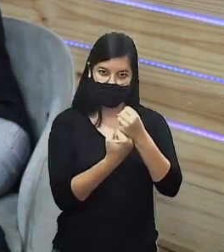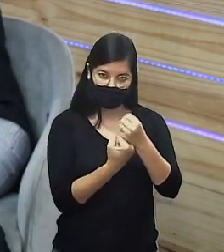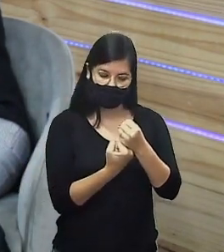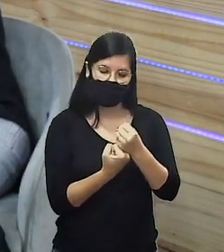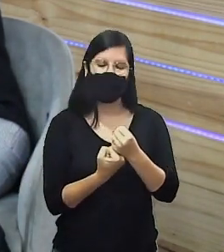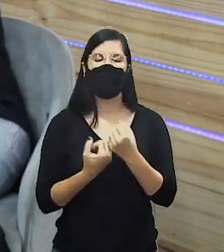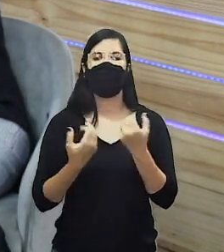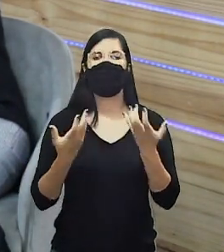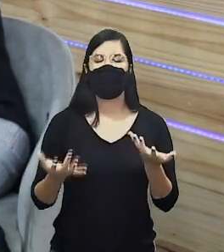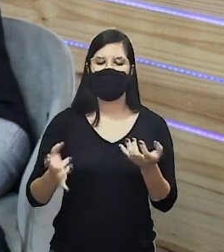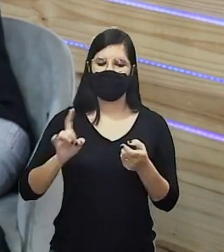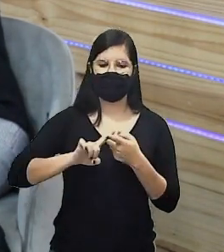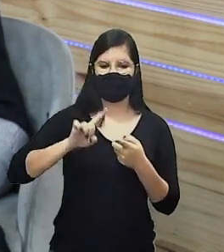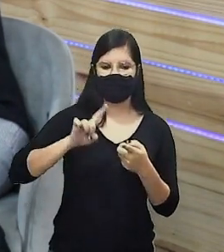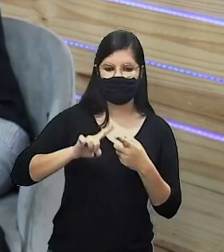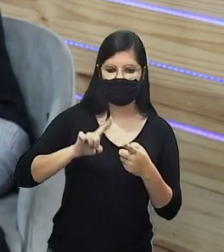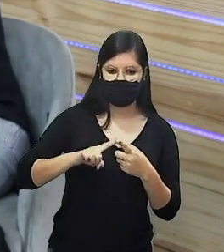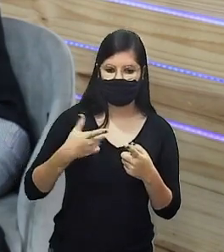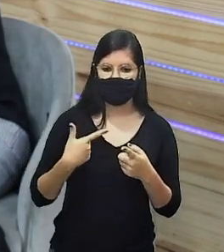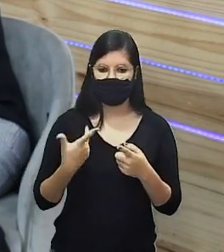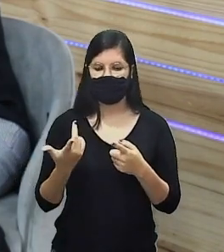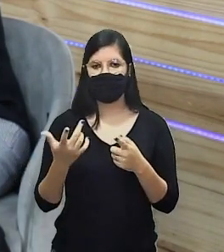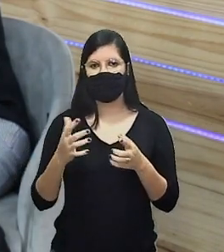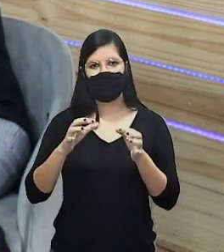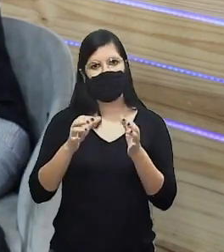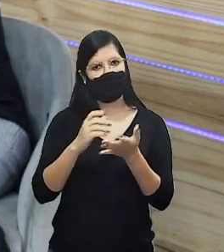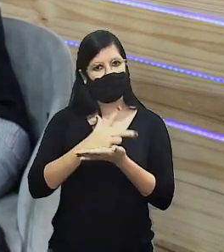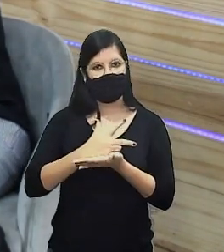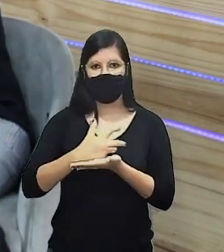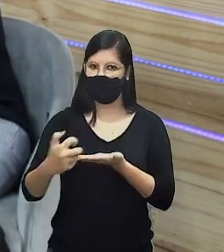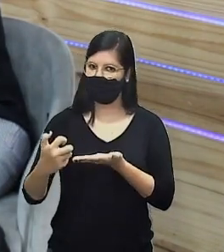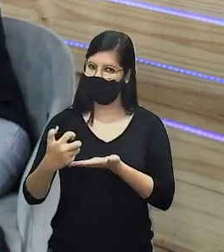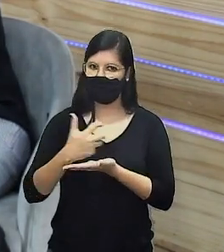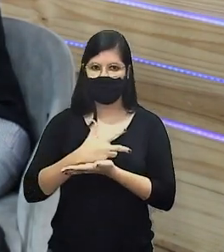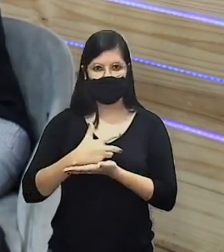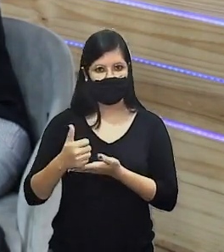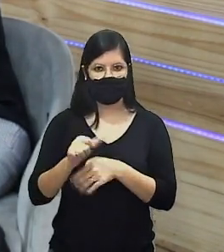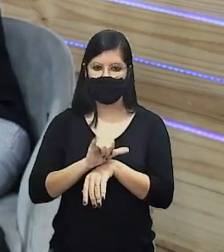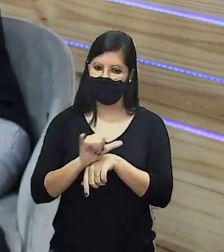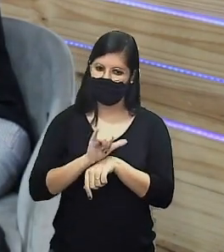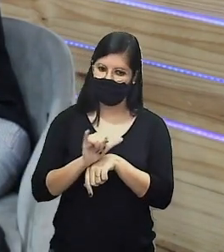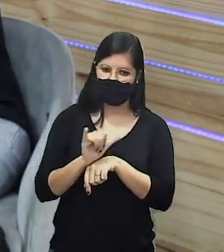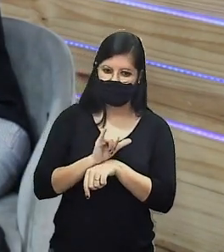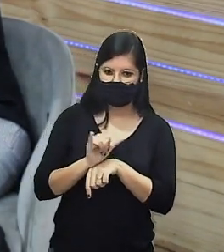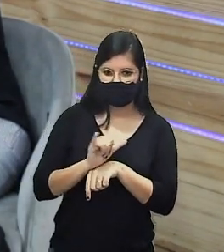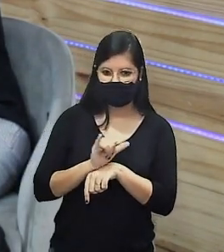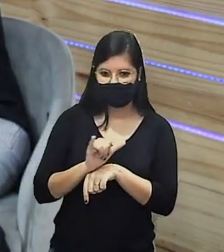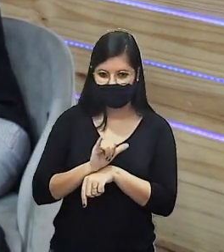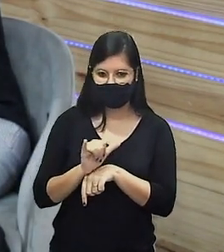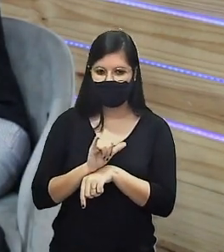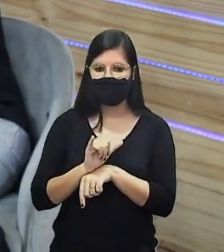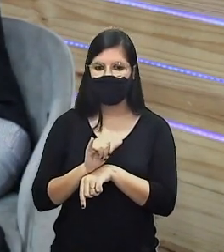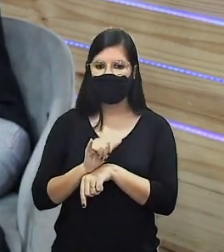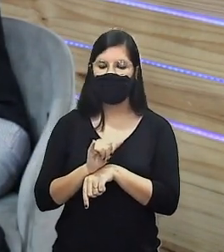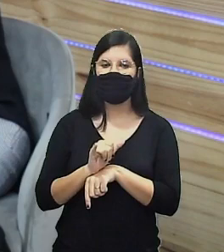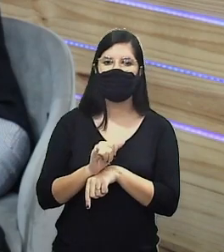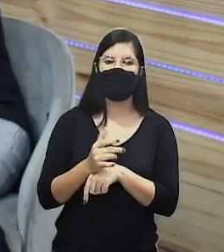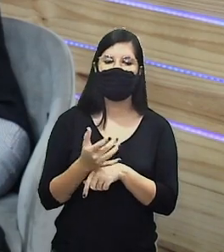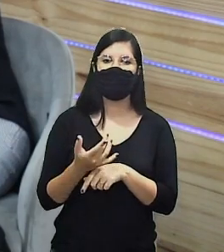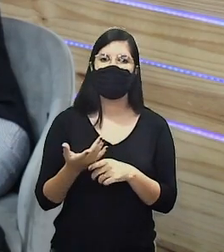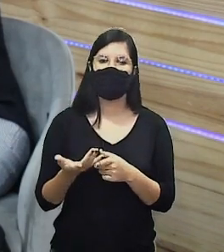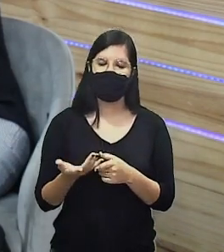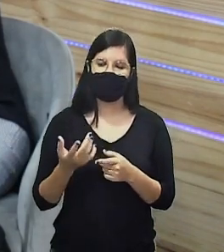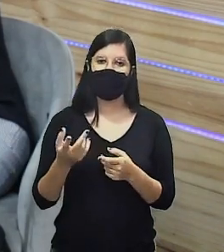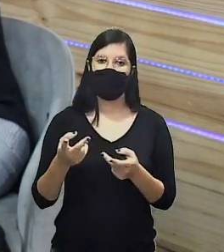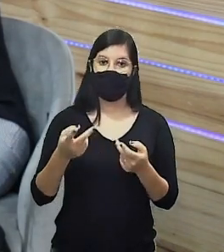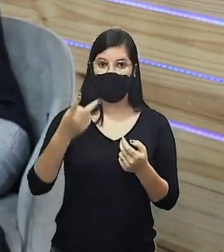programa, né? E, consequentemente, no desligamento desse youtuber do seu programa. É